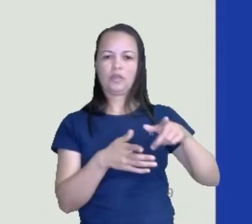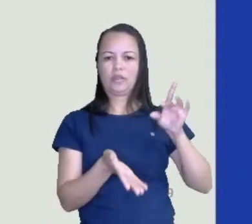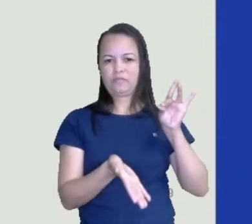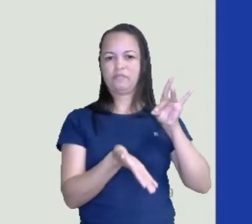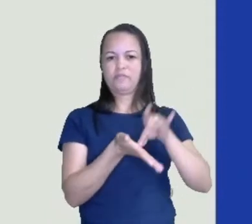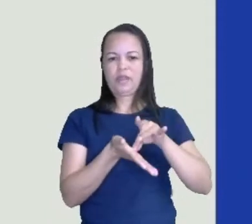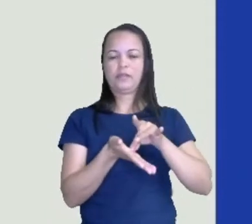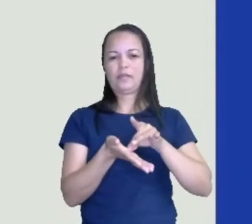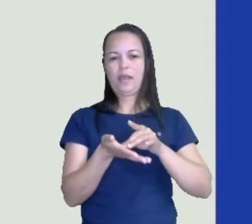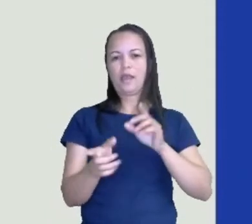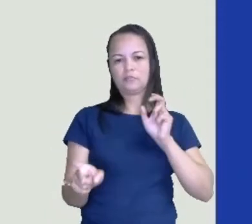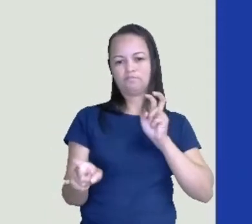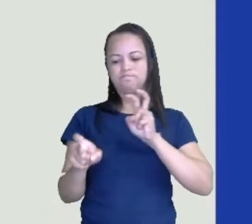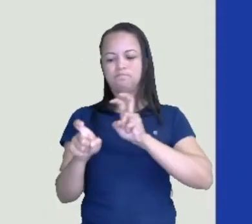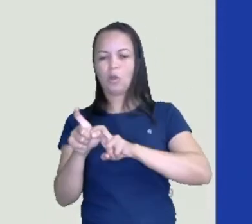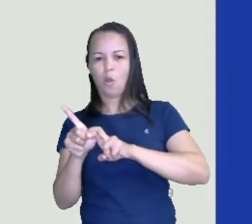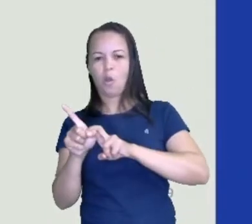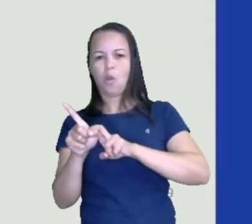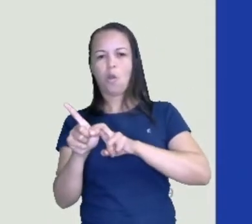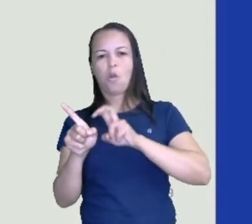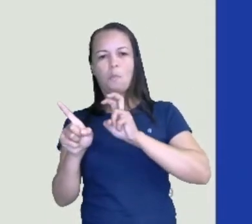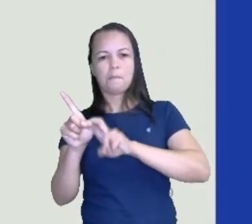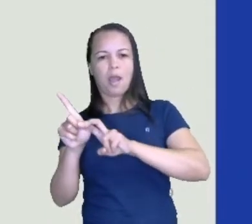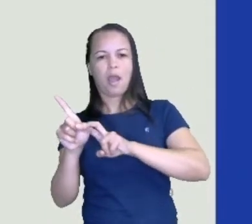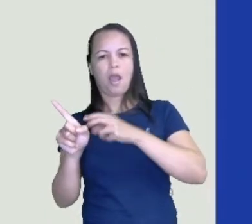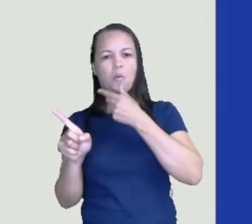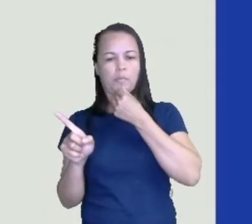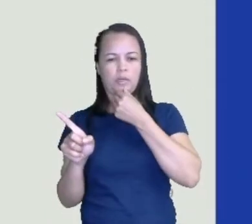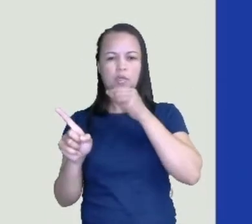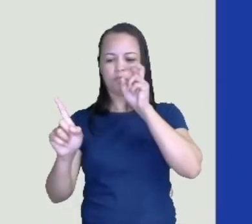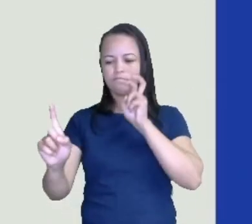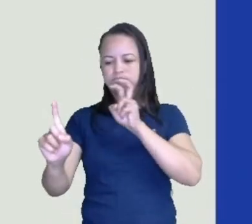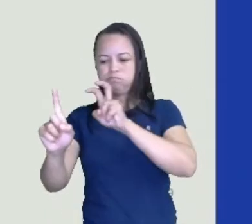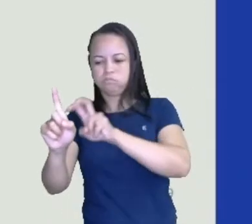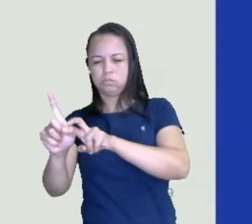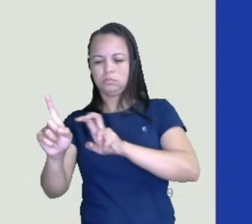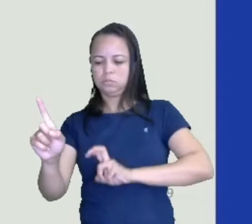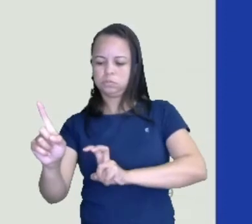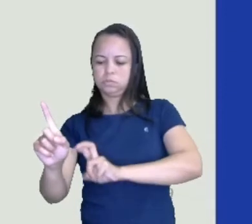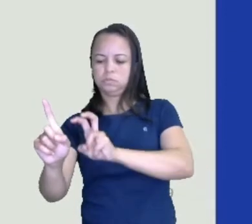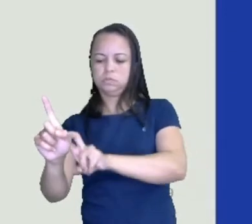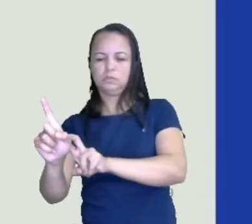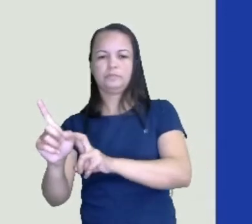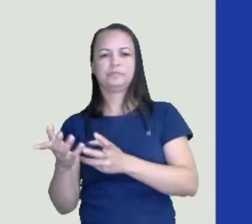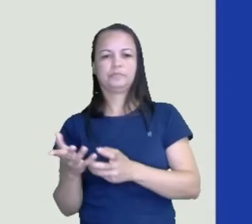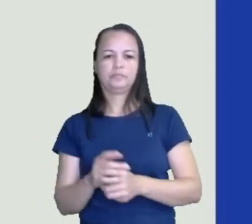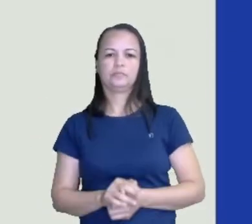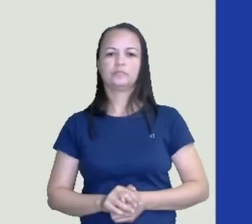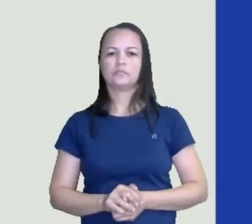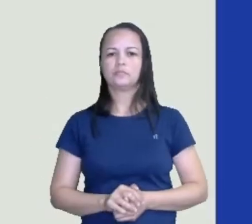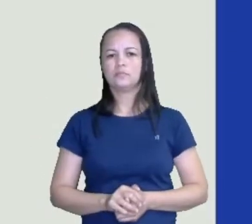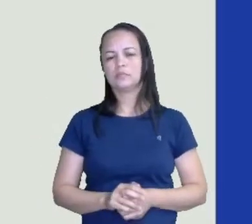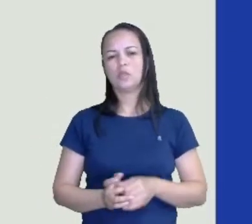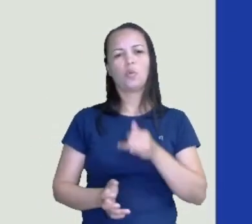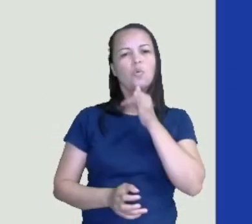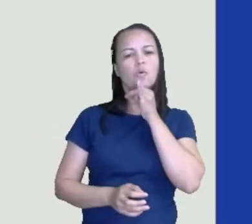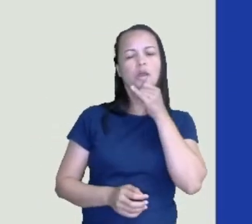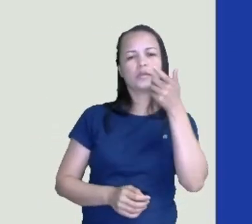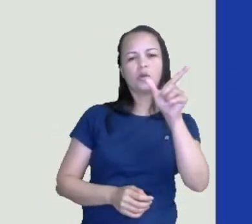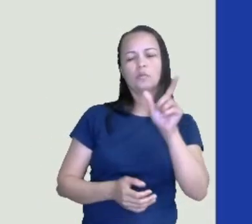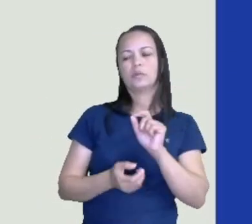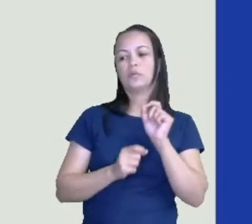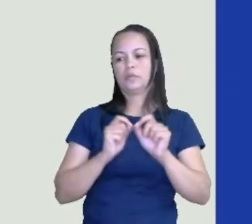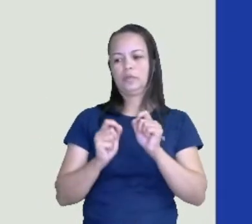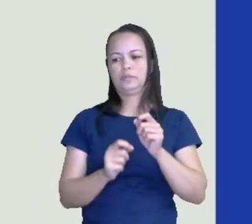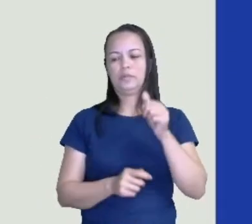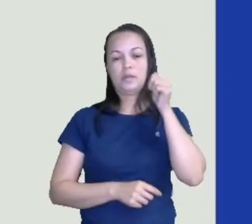literal, certo? Aqui no nosso segundo exemplo, a gente tem a Antônia é uma cobra. Vê que